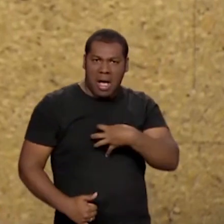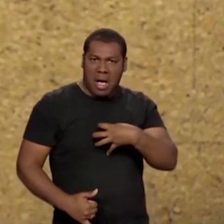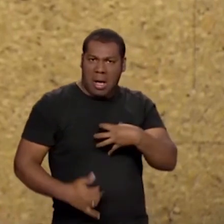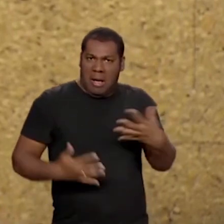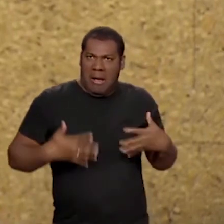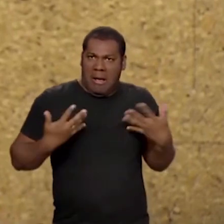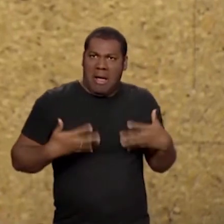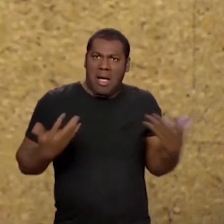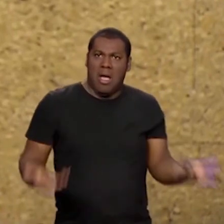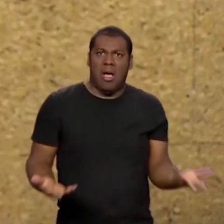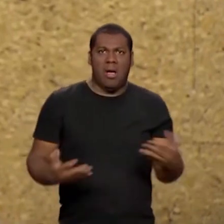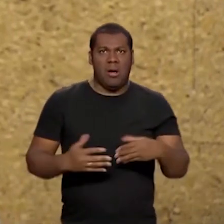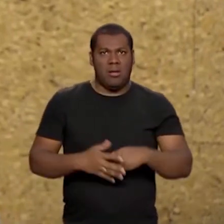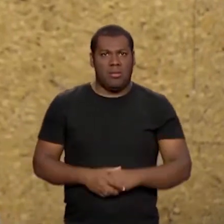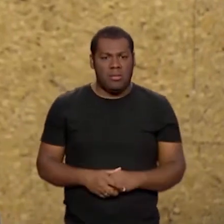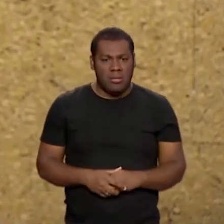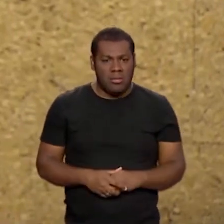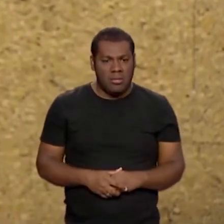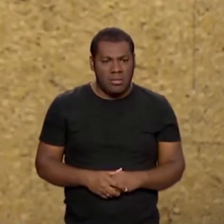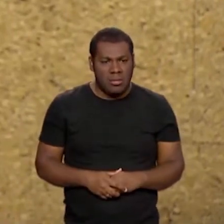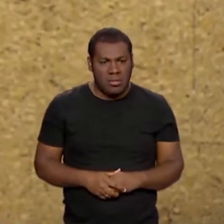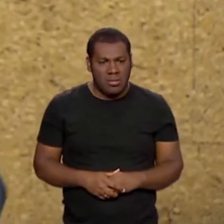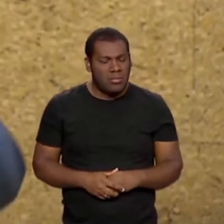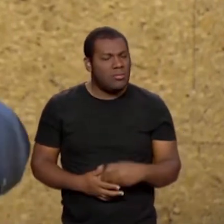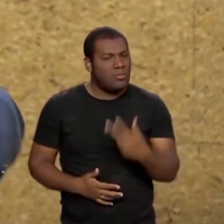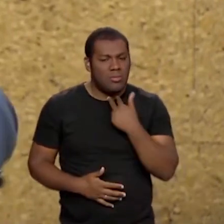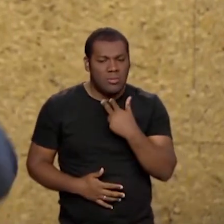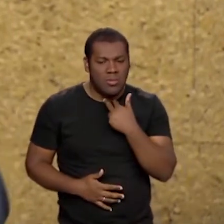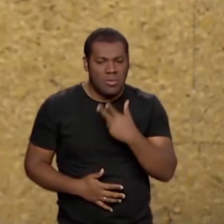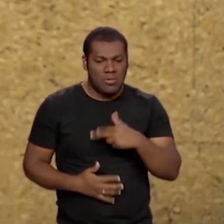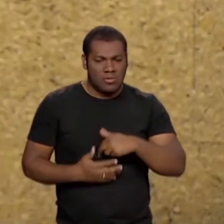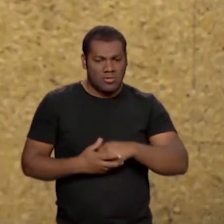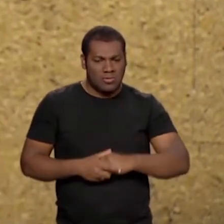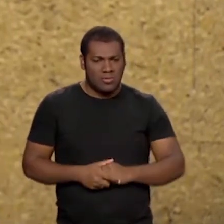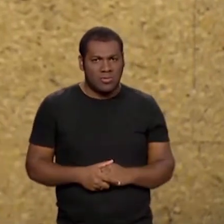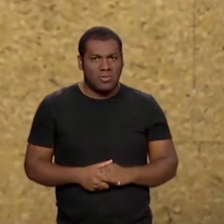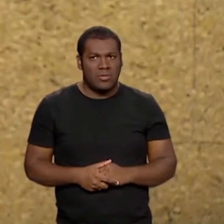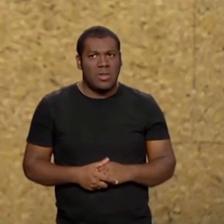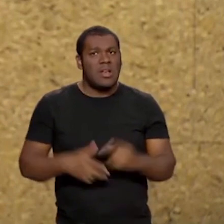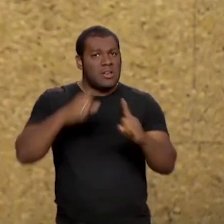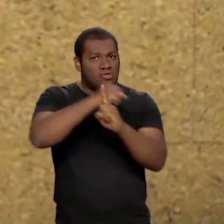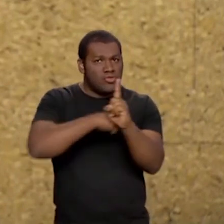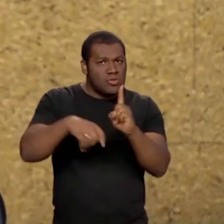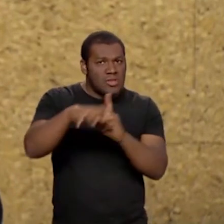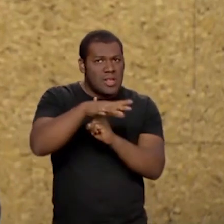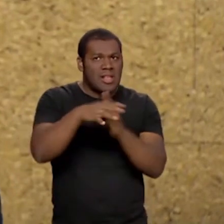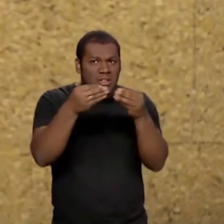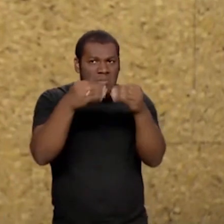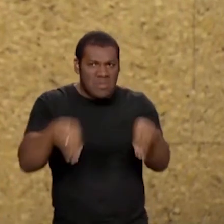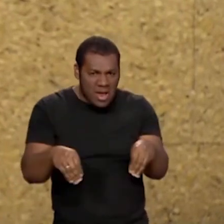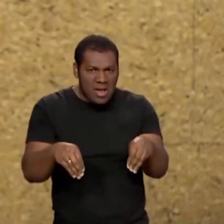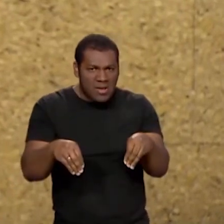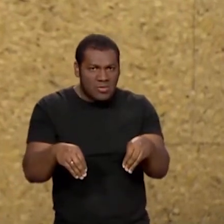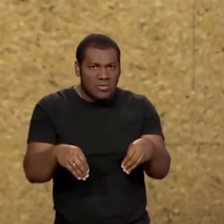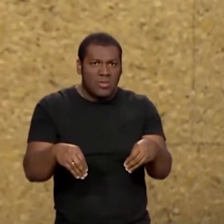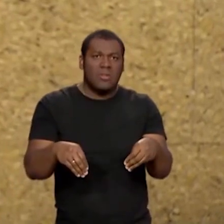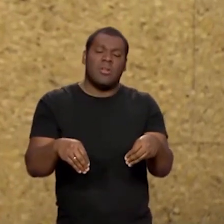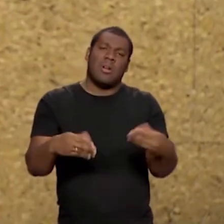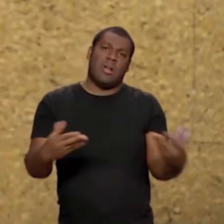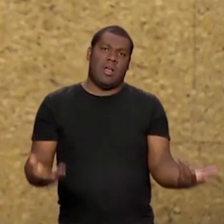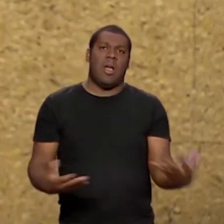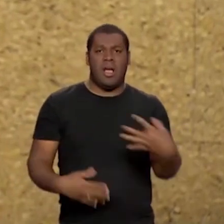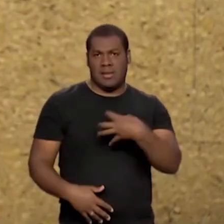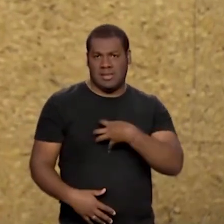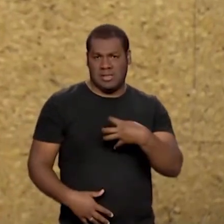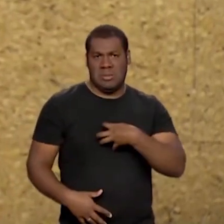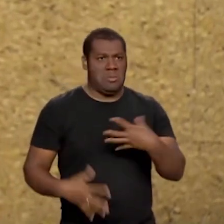prejudica, mesmo que momentaneamente, e cria instabilidade na sociedade brasileira. Então, eu acho que,